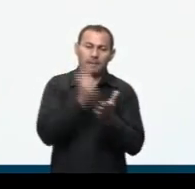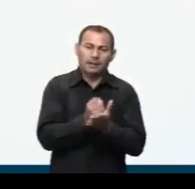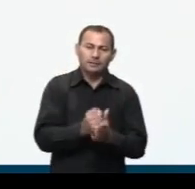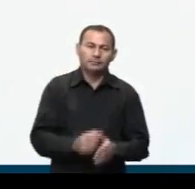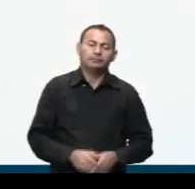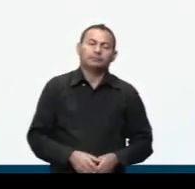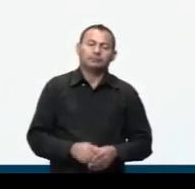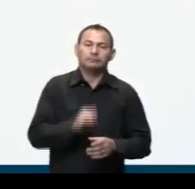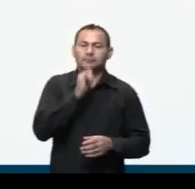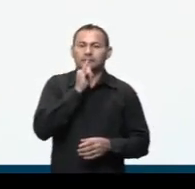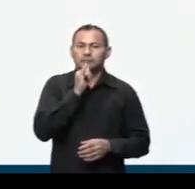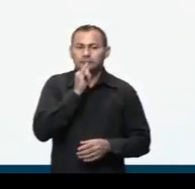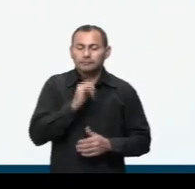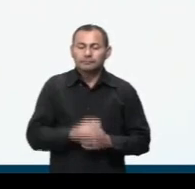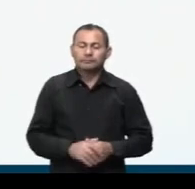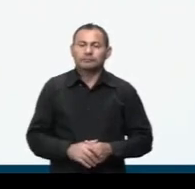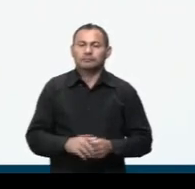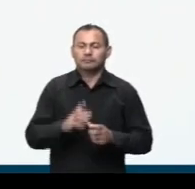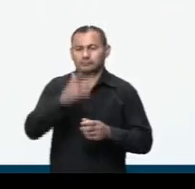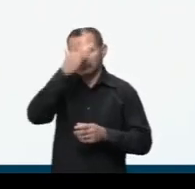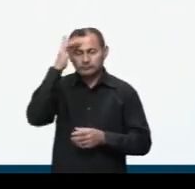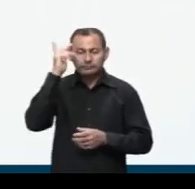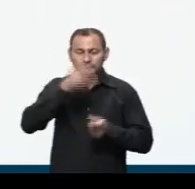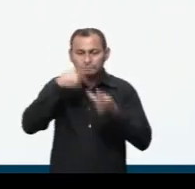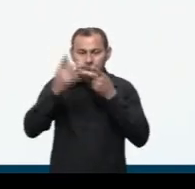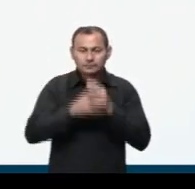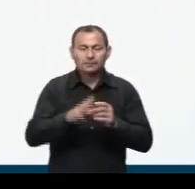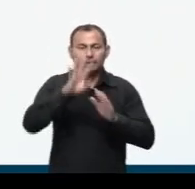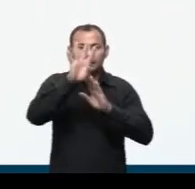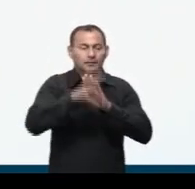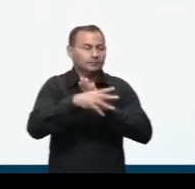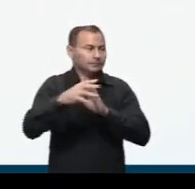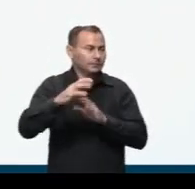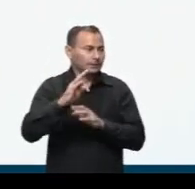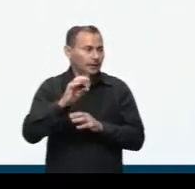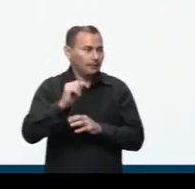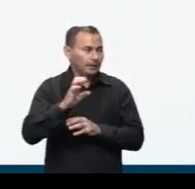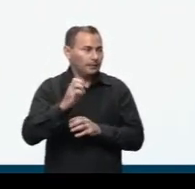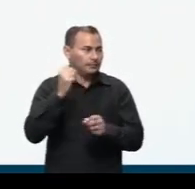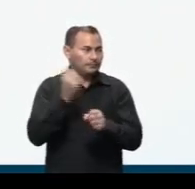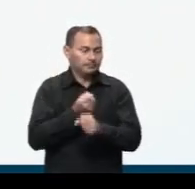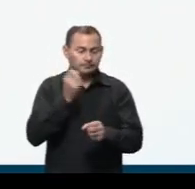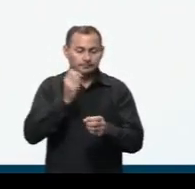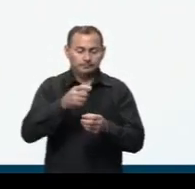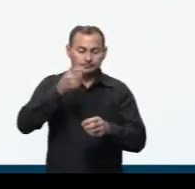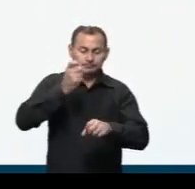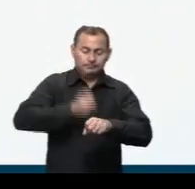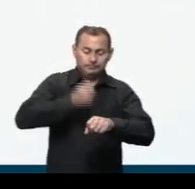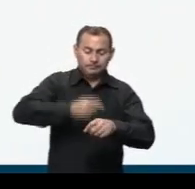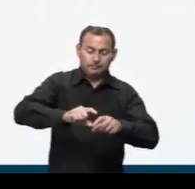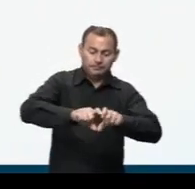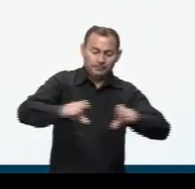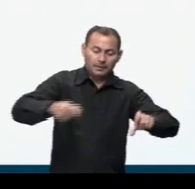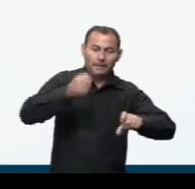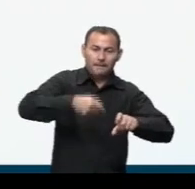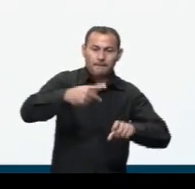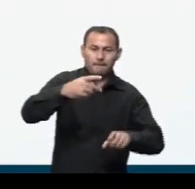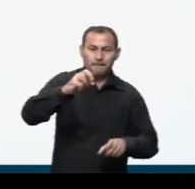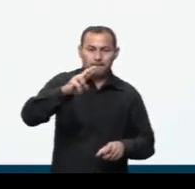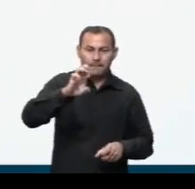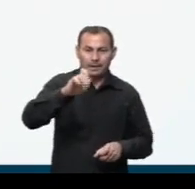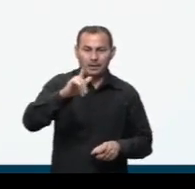marcado. E aqui um exemplo daquilo que o professor comentou, né? A gente tem a tabeira, a gente vai pregar um prego, primeiro indica o